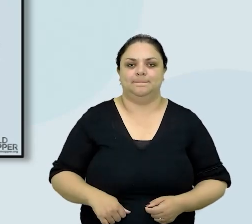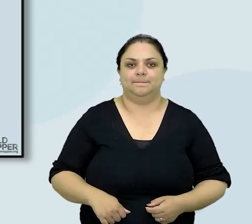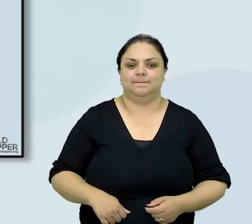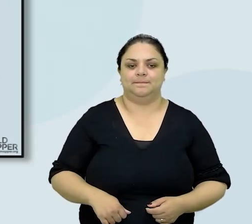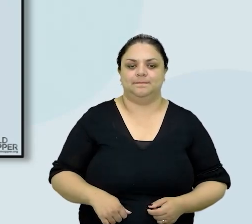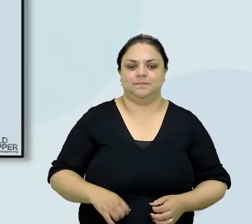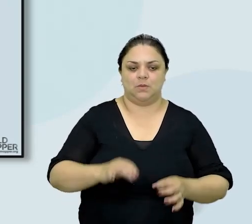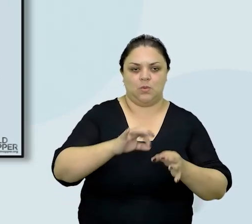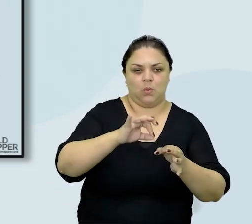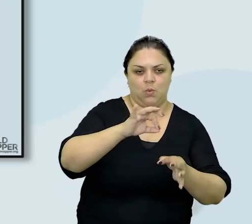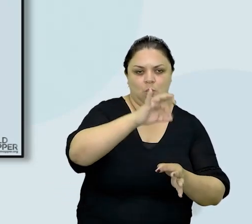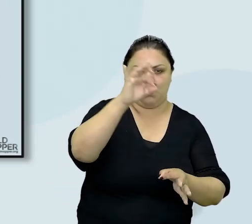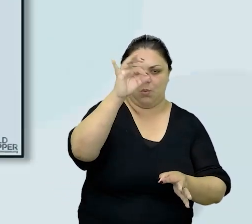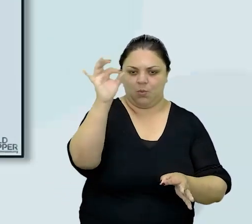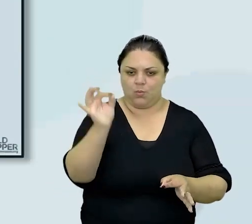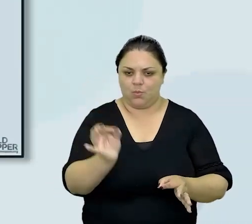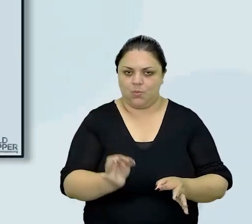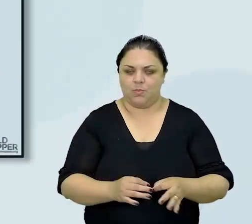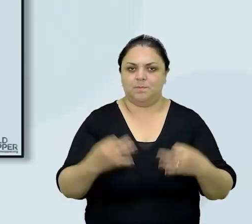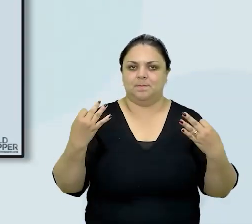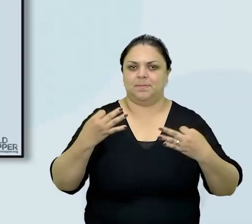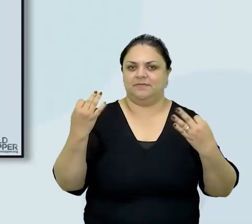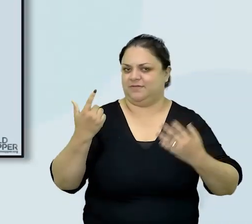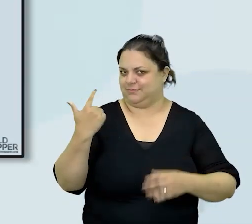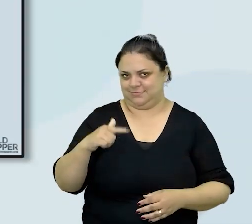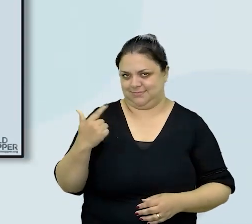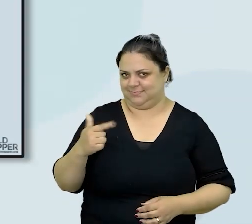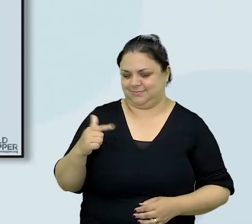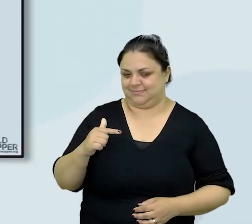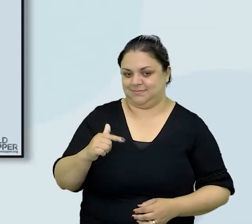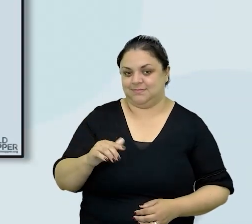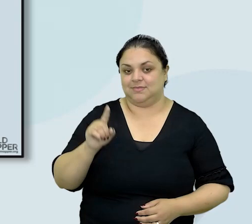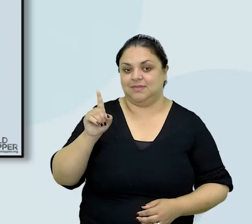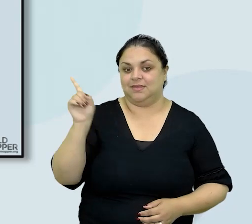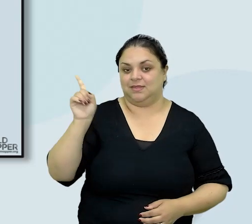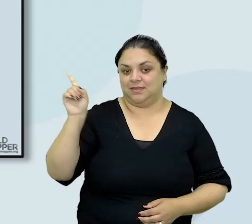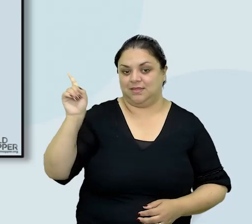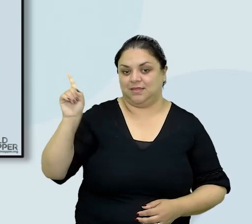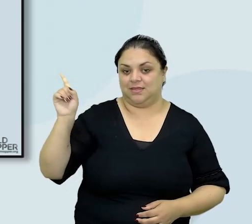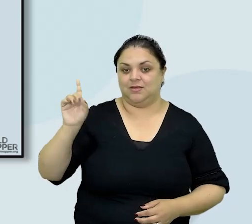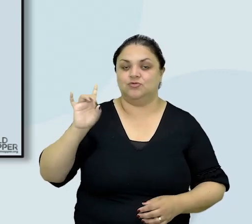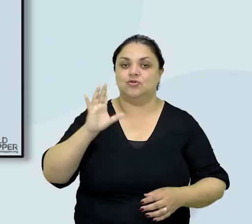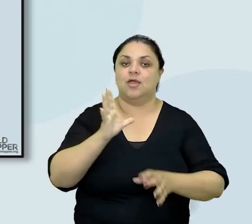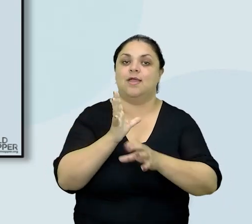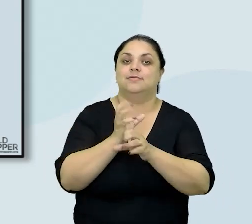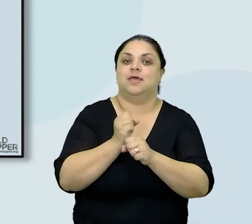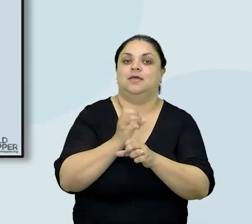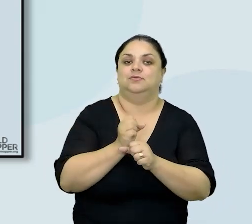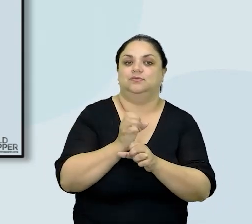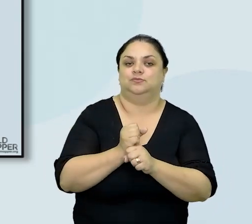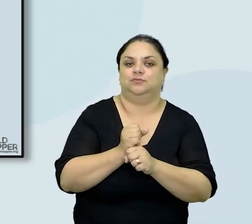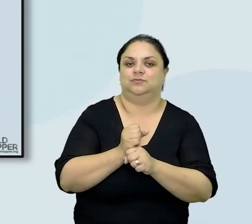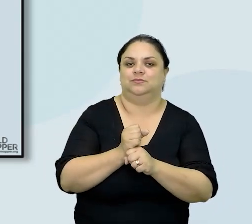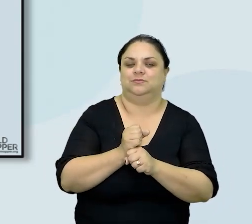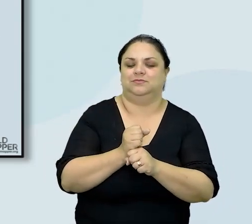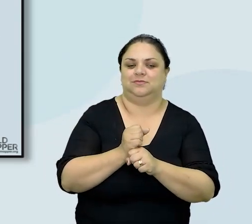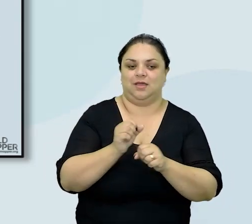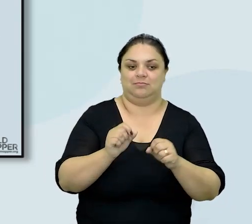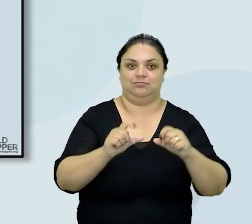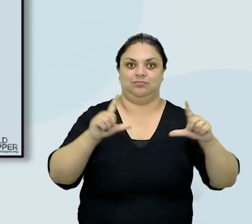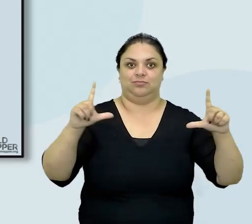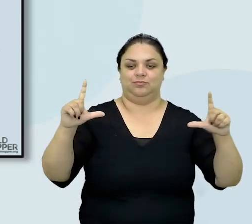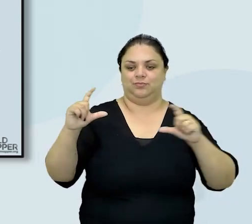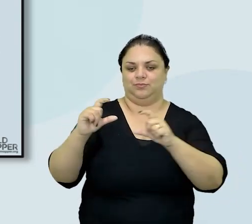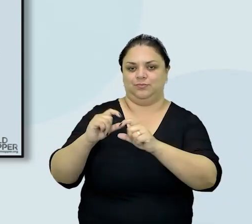do contorno perfeito, né, dos continentes, e sim, ele reflete dados. Então, o que acontece? Em vez de